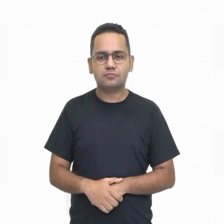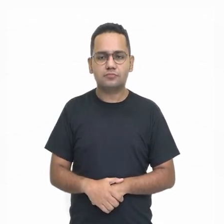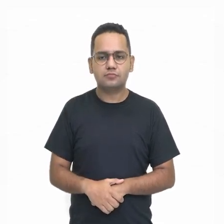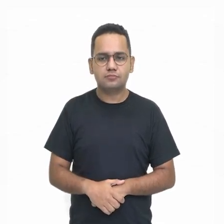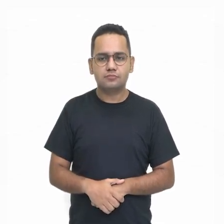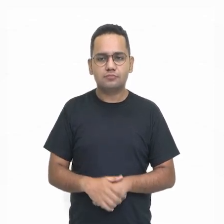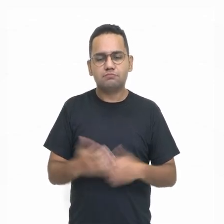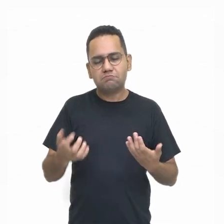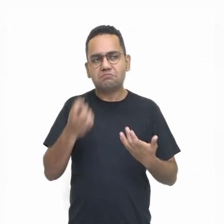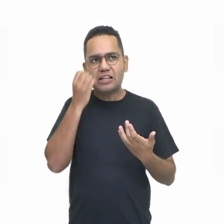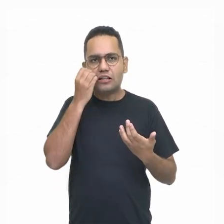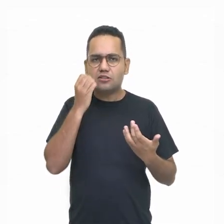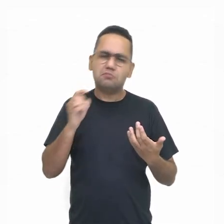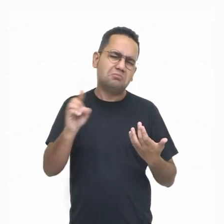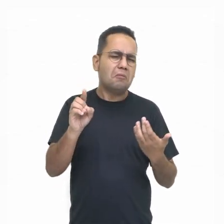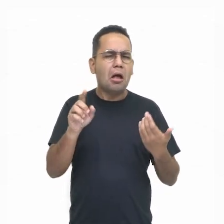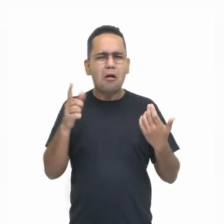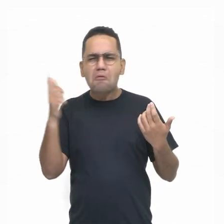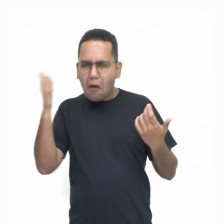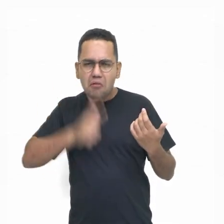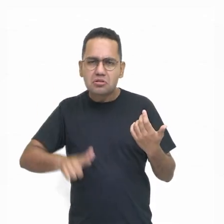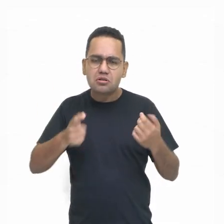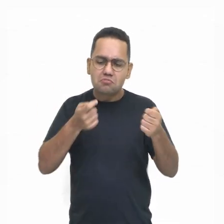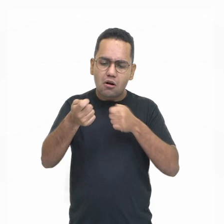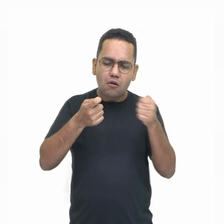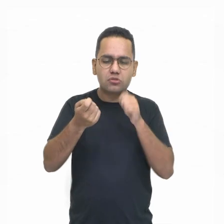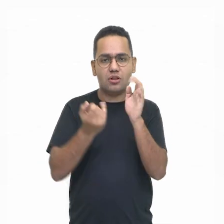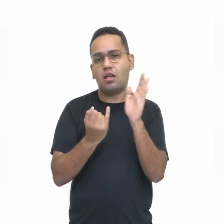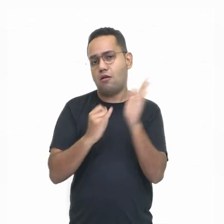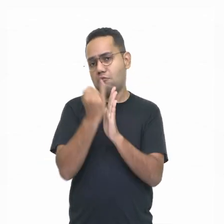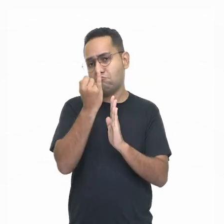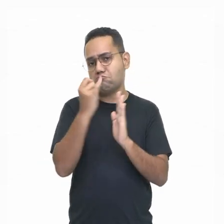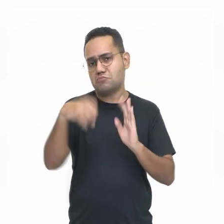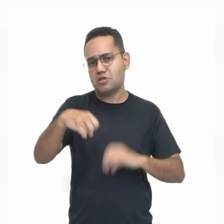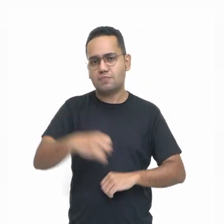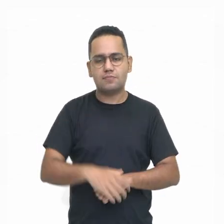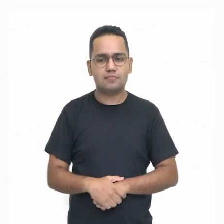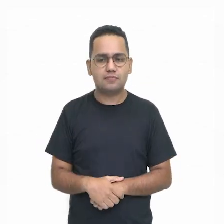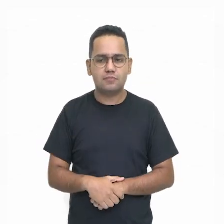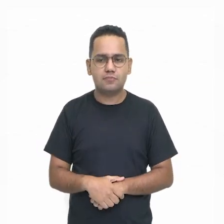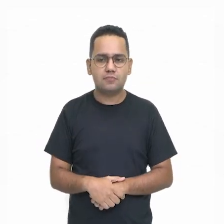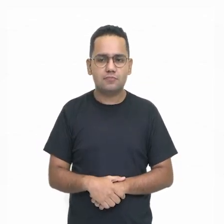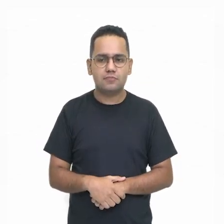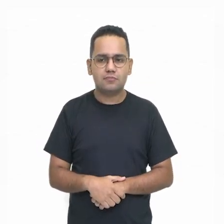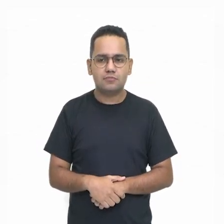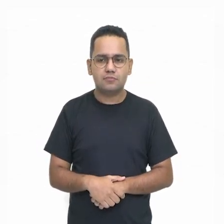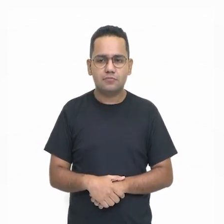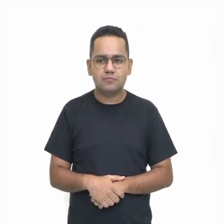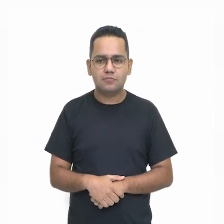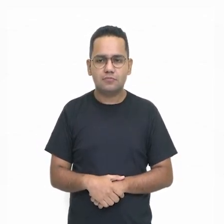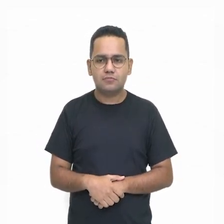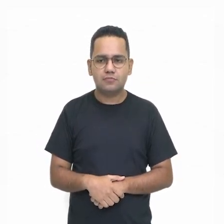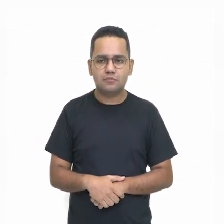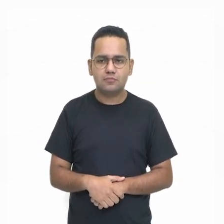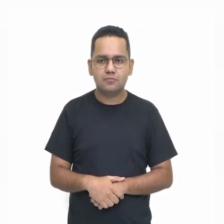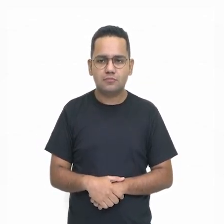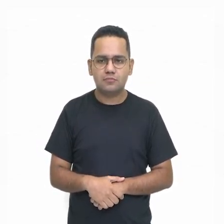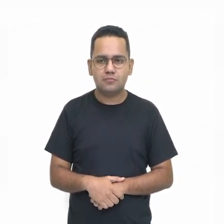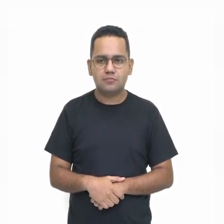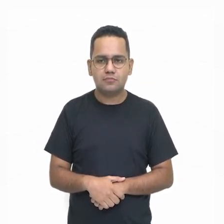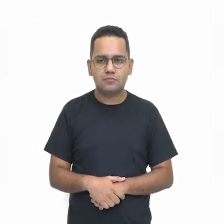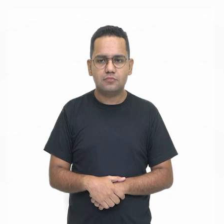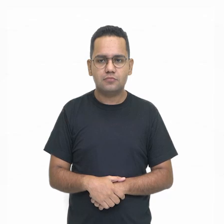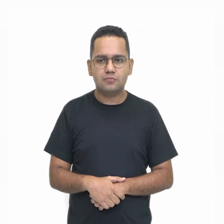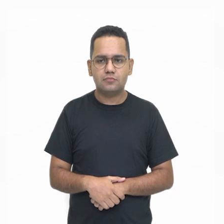fato ele conseguiu estabilizar a inflação naquele momento, porque no final do primeiro mês, se não me falha a